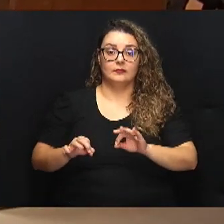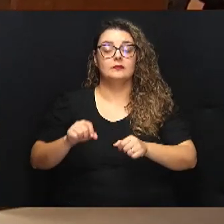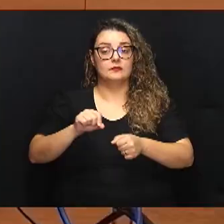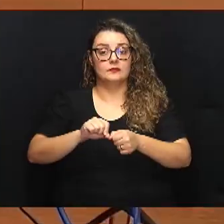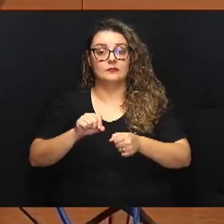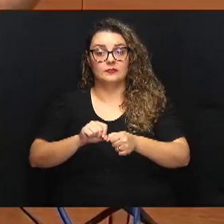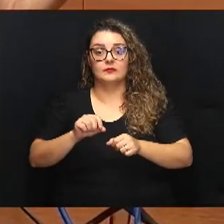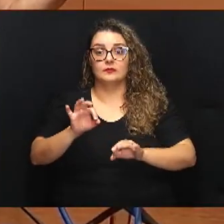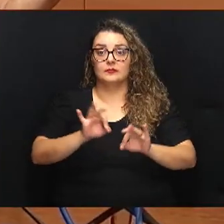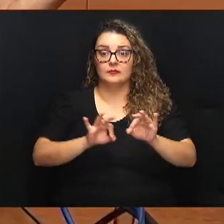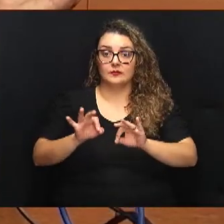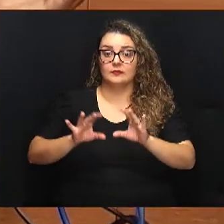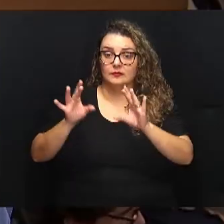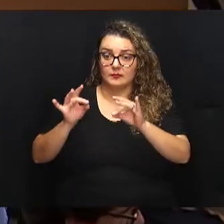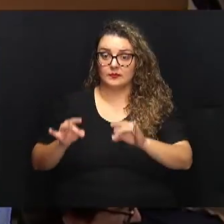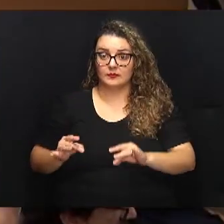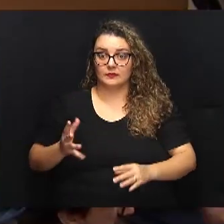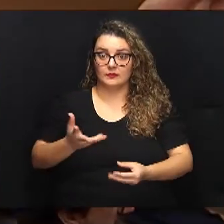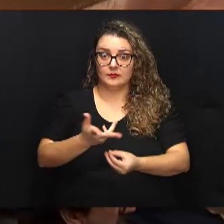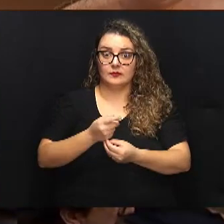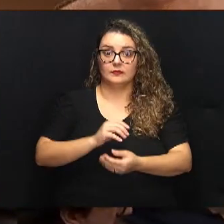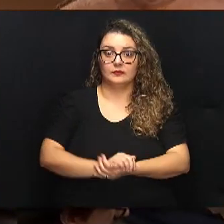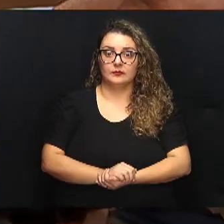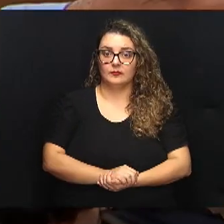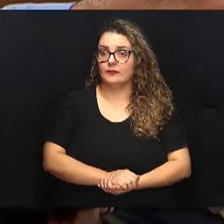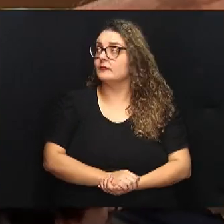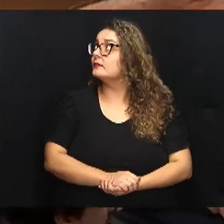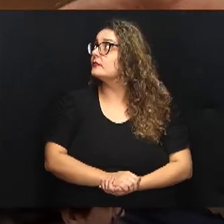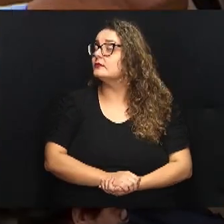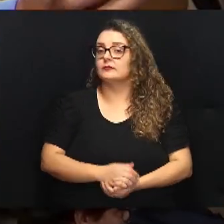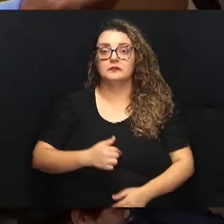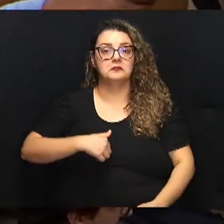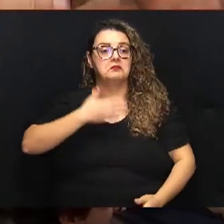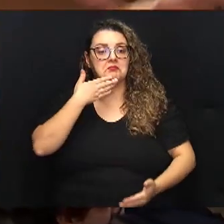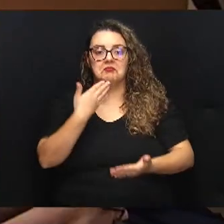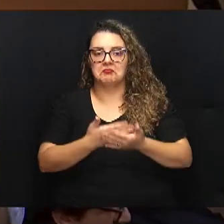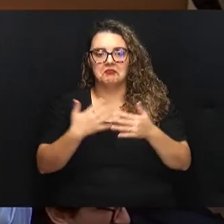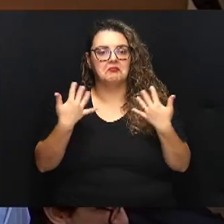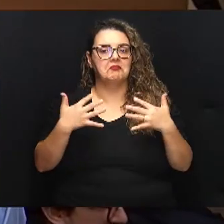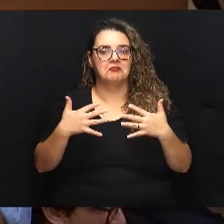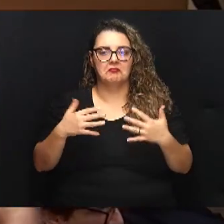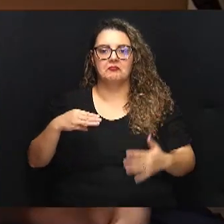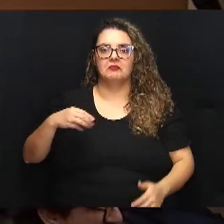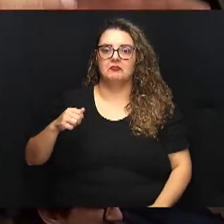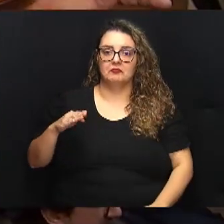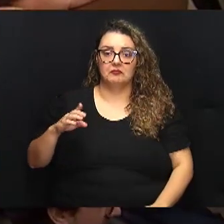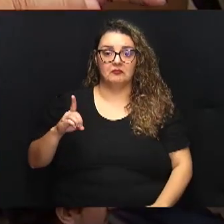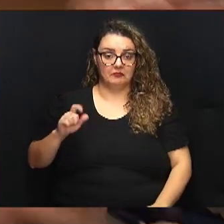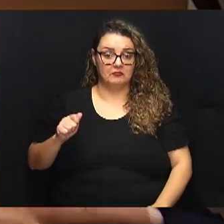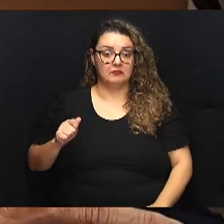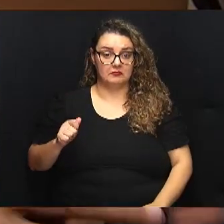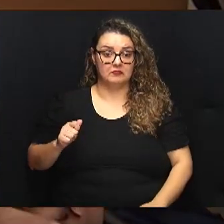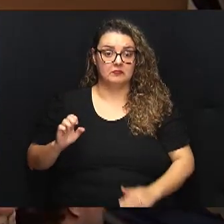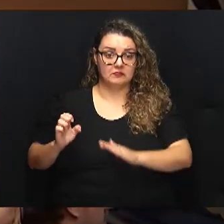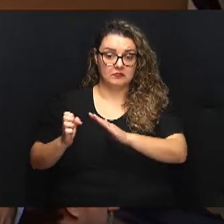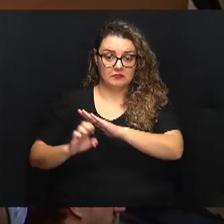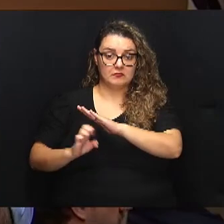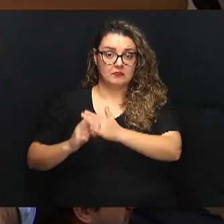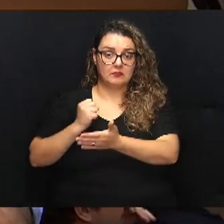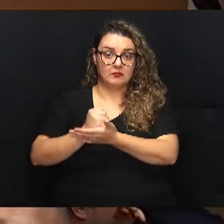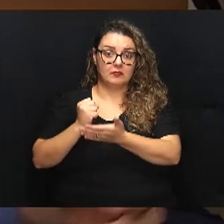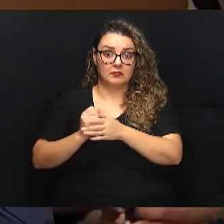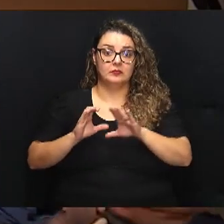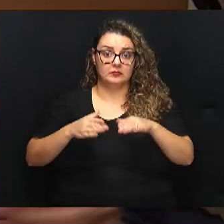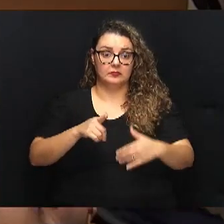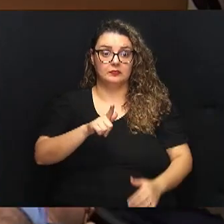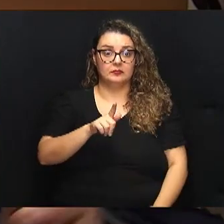de projetos na área de artes. Eu fiquei fantástico com a apresentação da Madá, empresa contratada, a nossa equipe, né, do